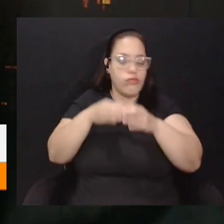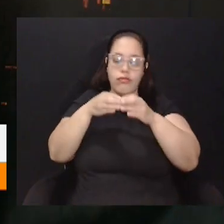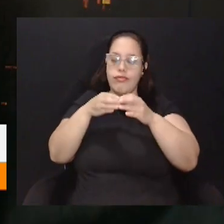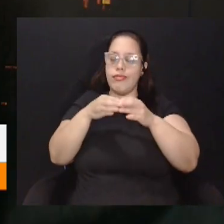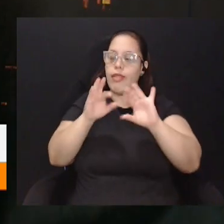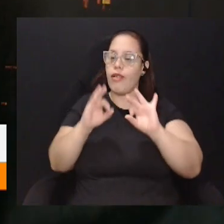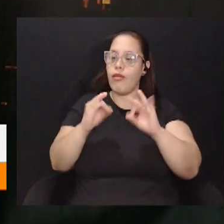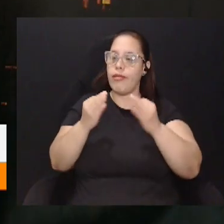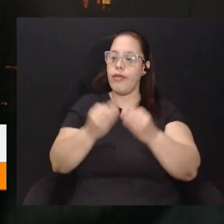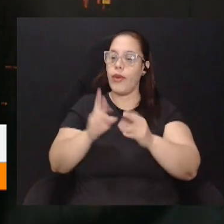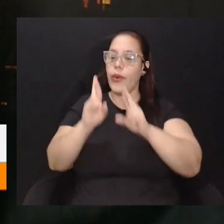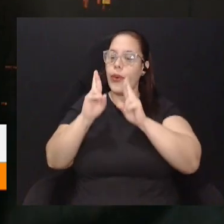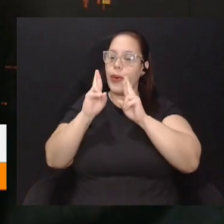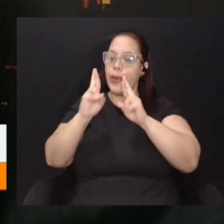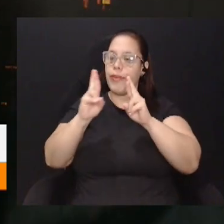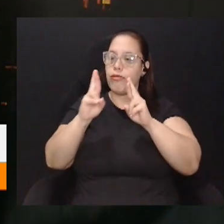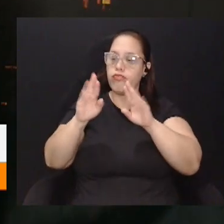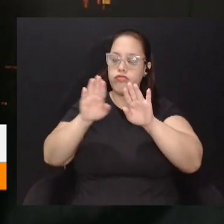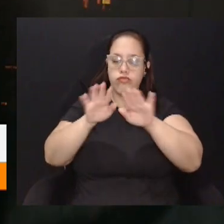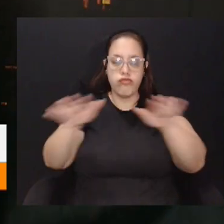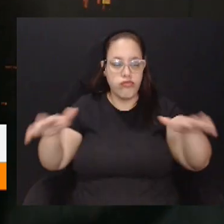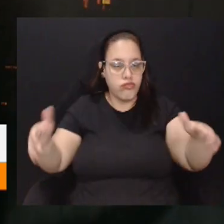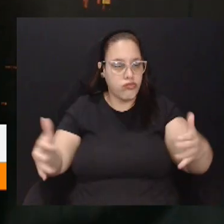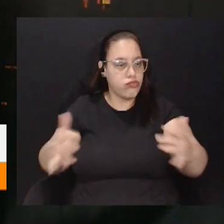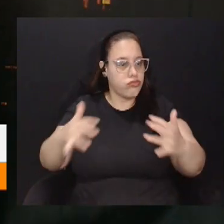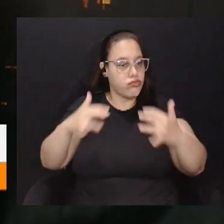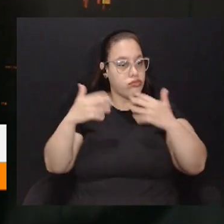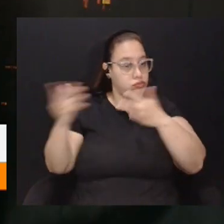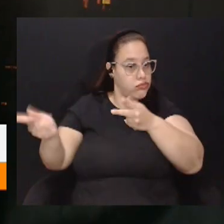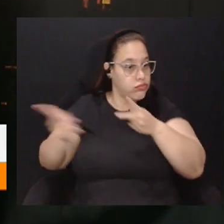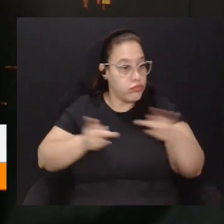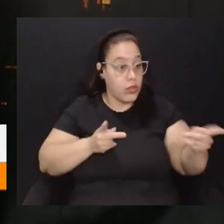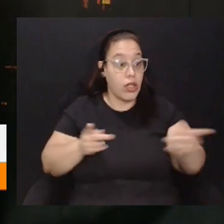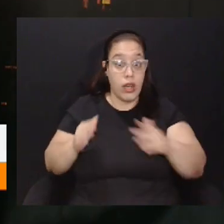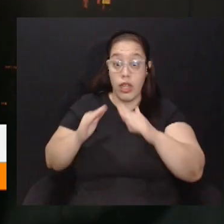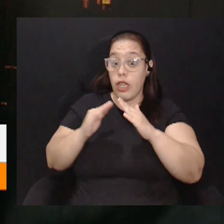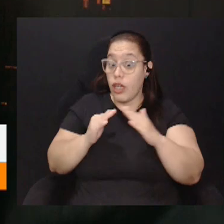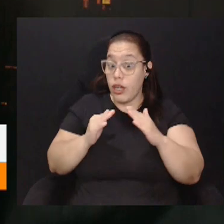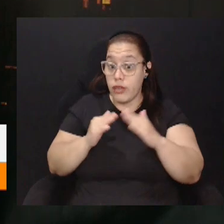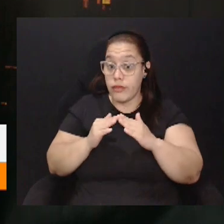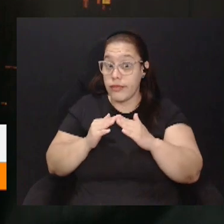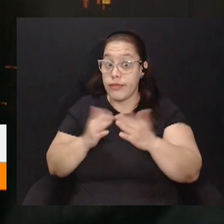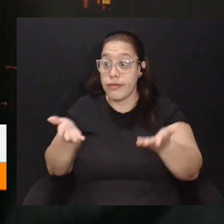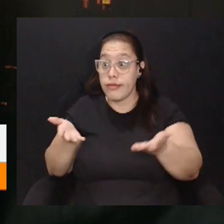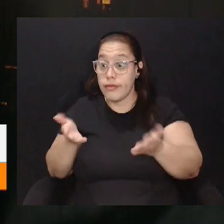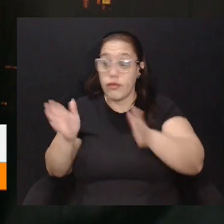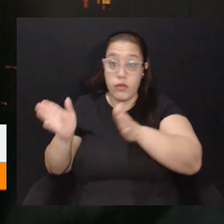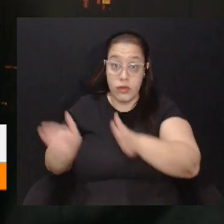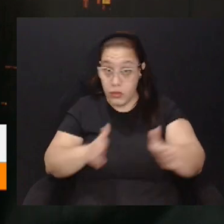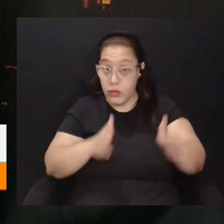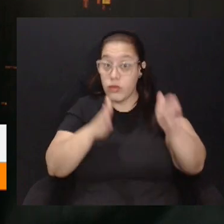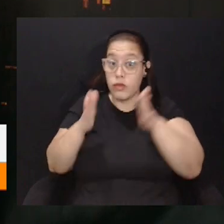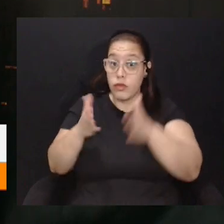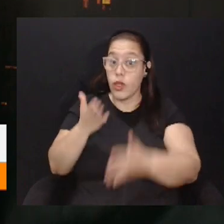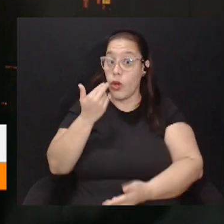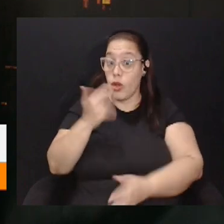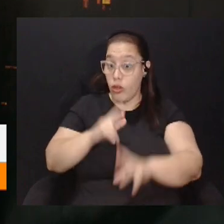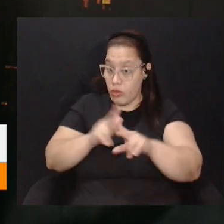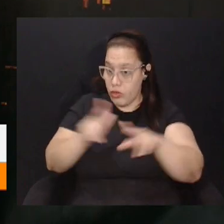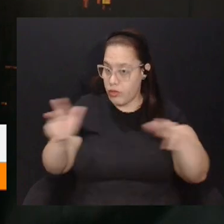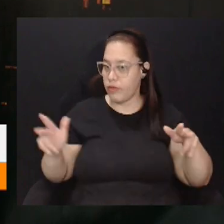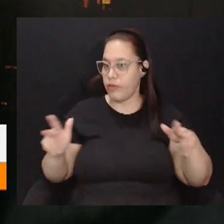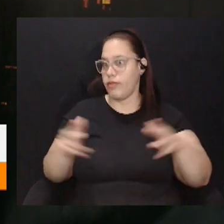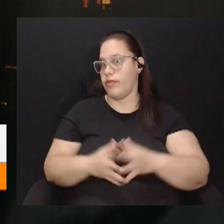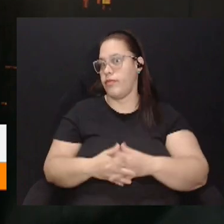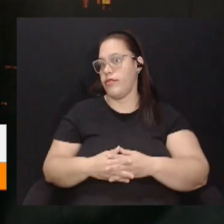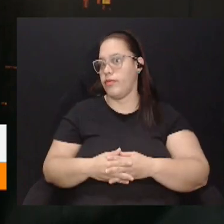muita gente em casa, se convida muita gente em casa, se produz muito alimento, né, mas é algo que vai